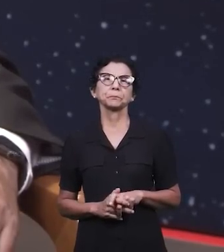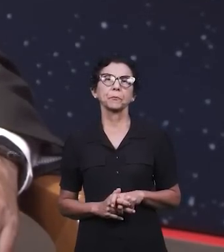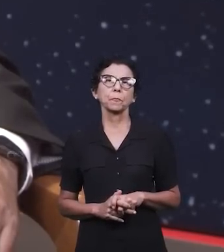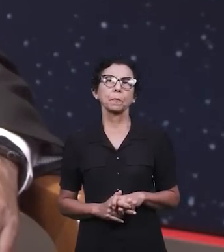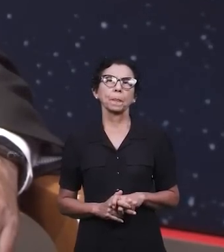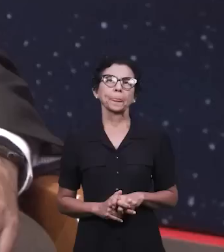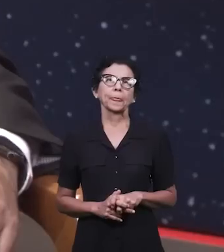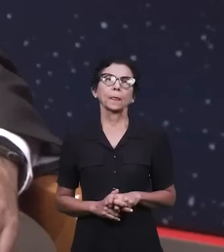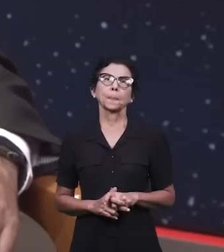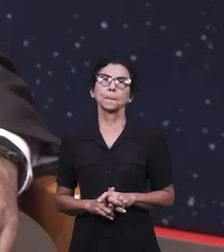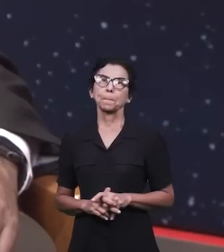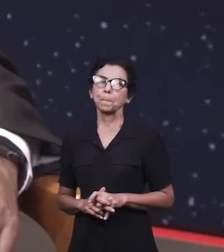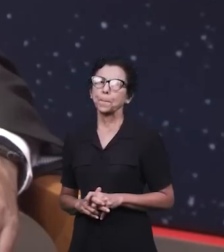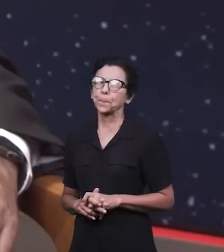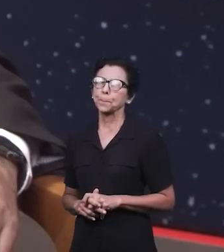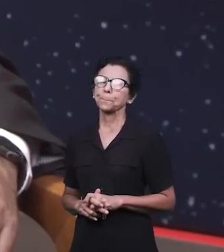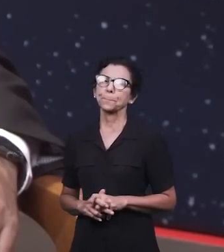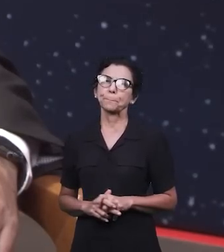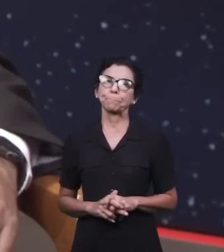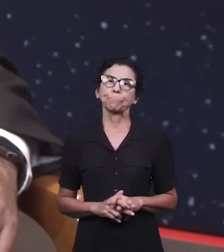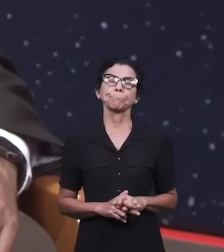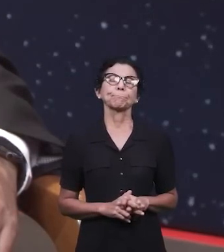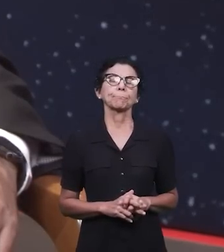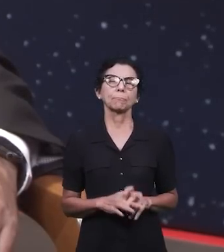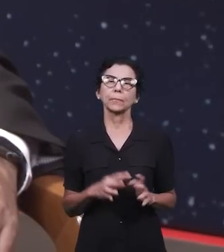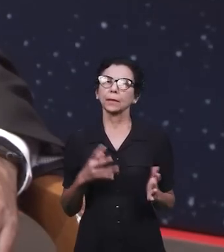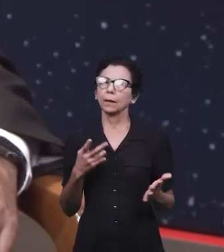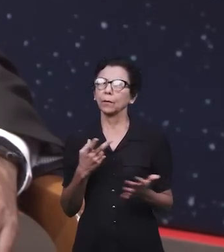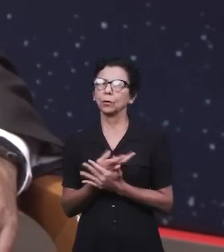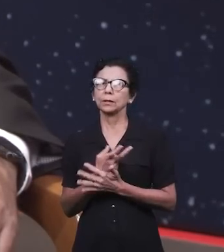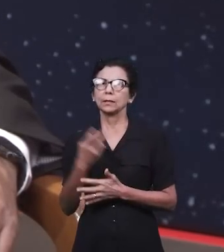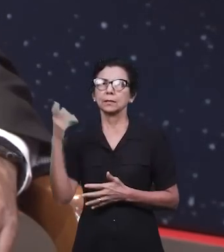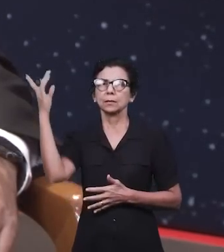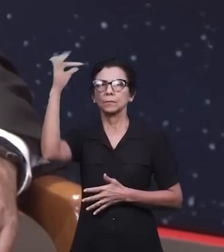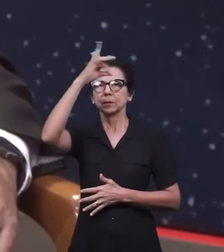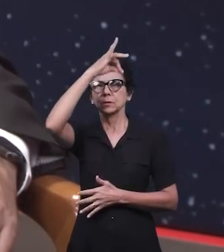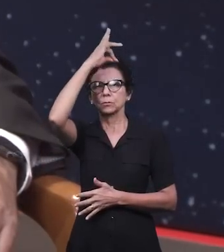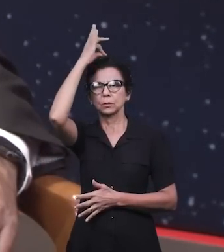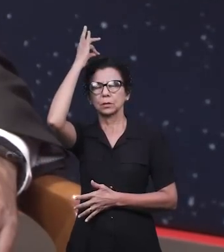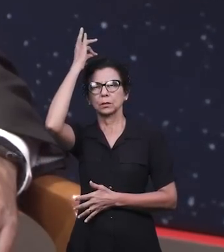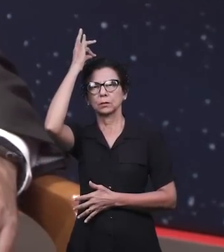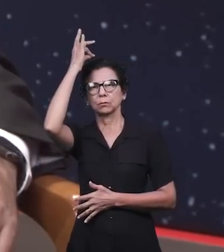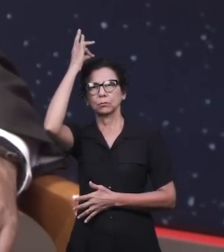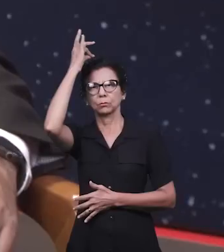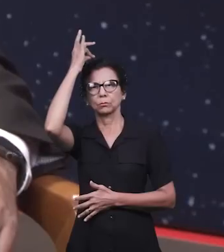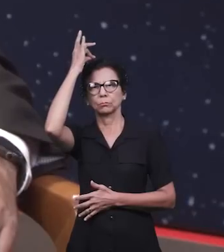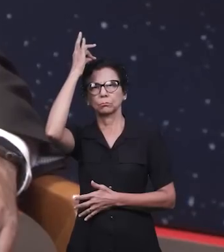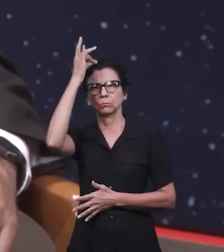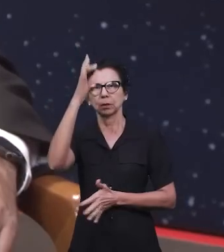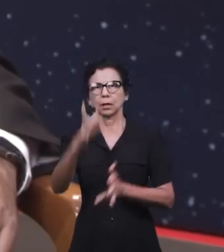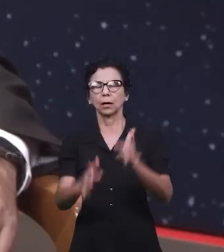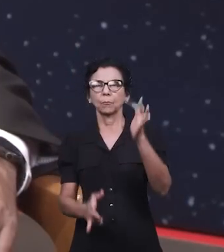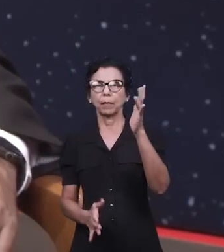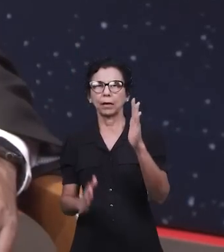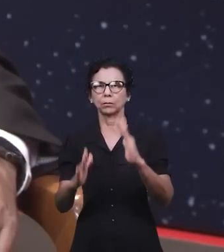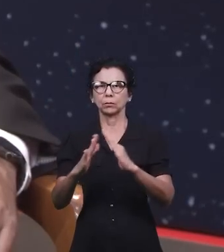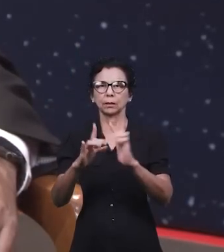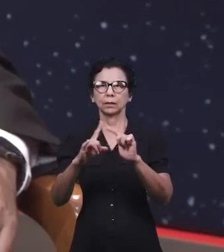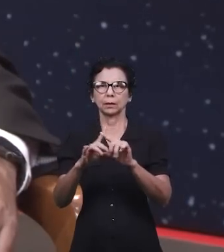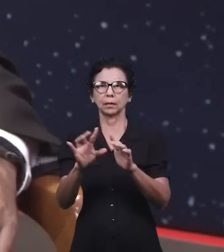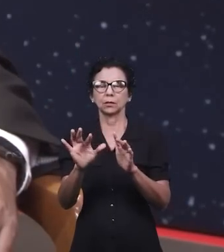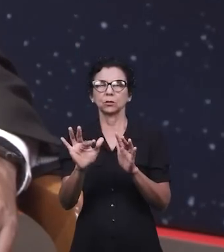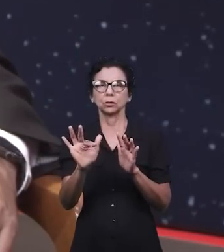operação dada pelo derramamento do Espírito ali na igreja de Filadélfia, que nos remete aos